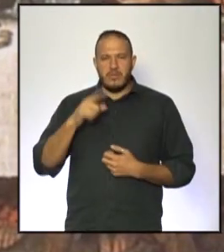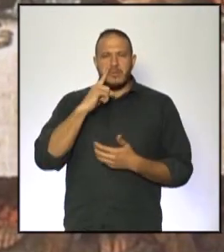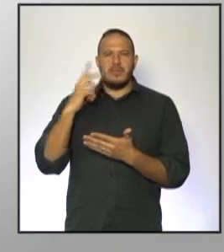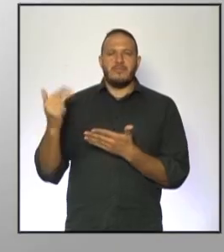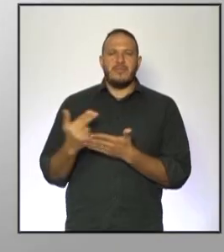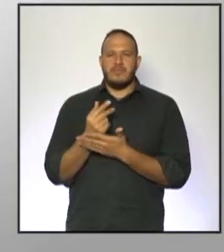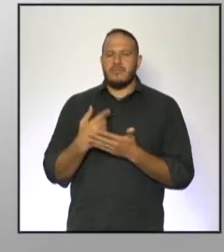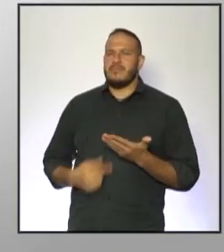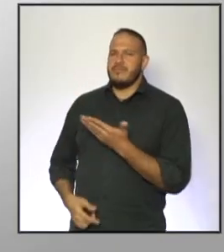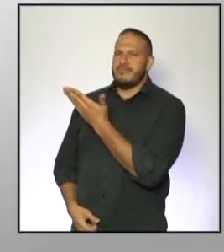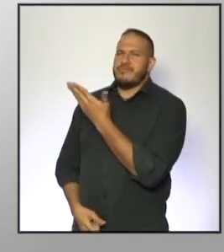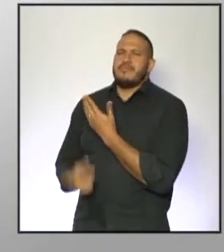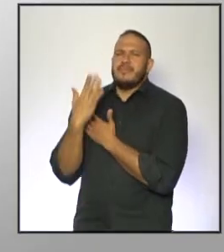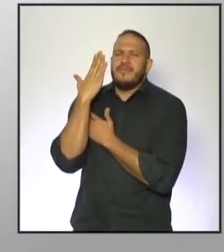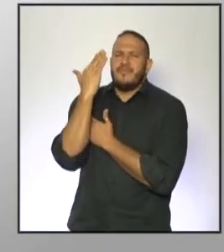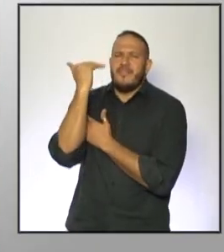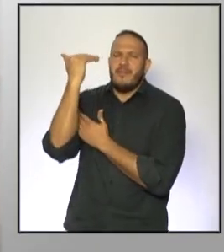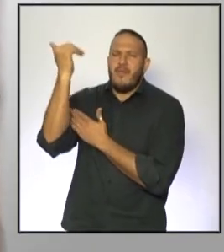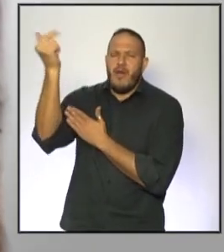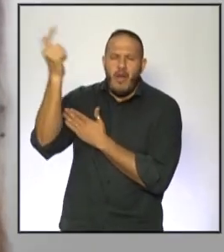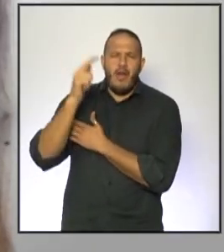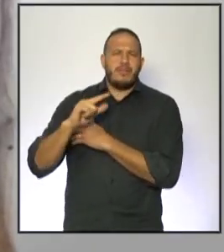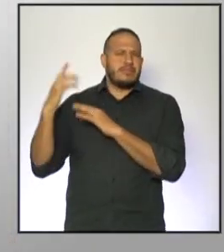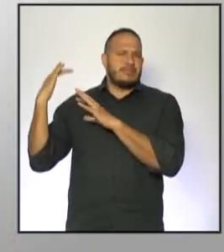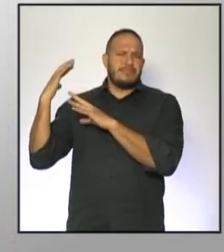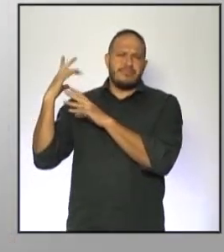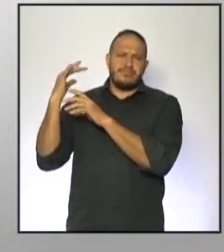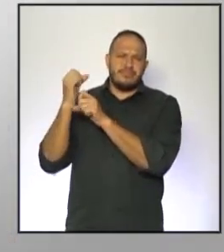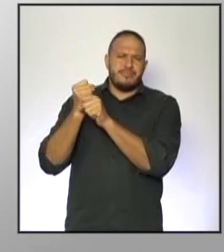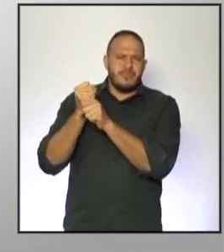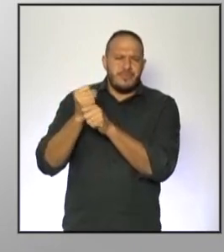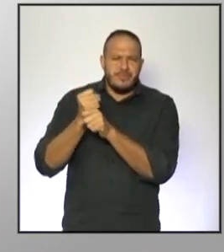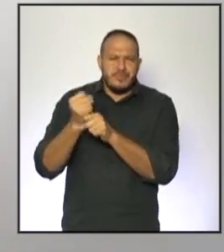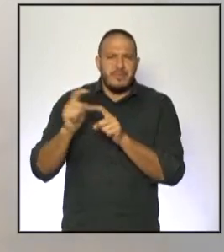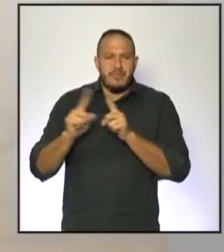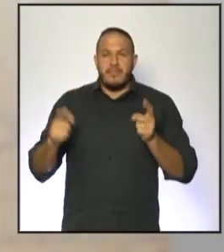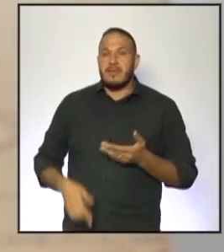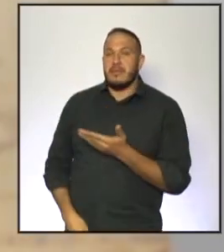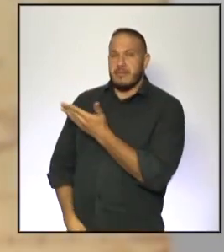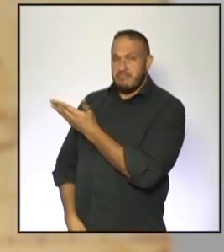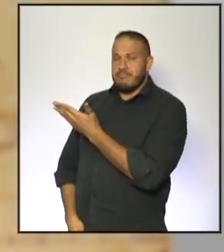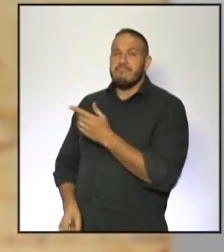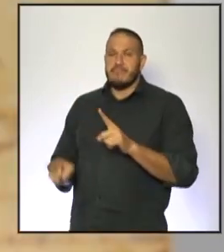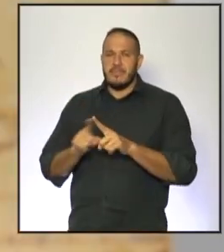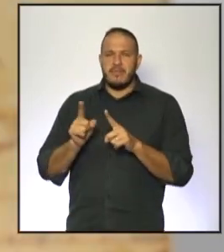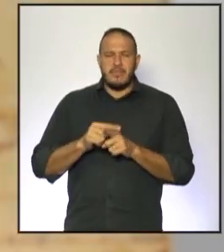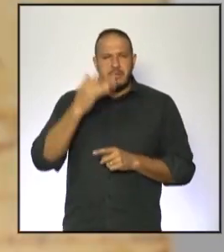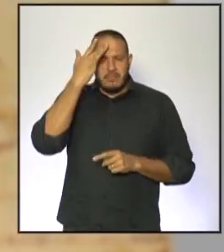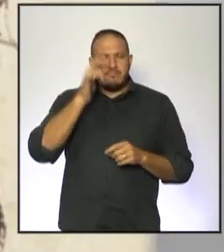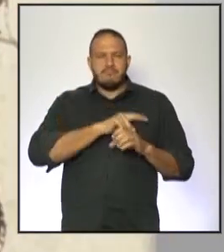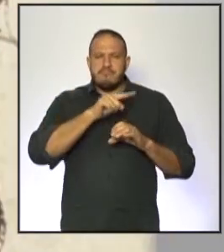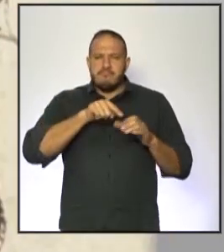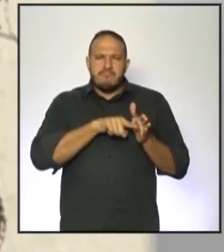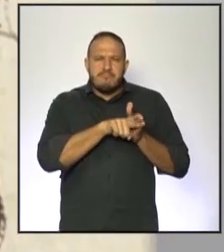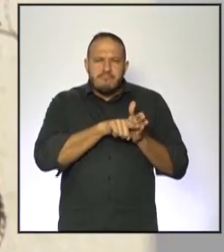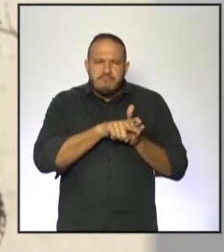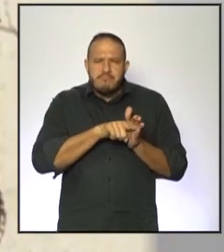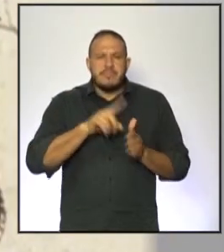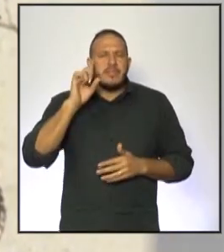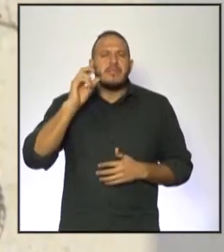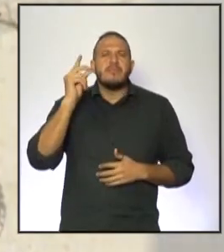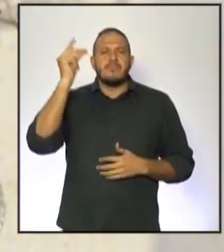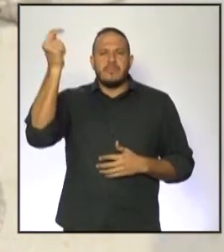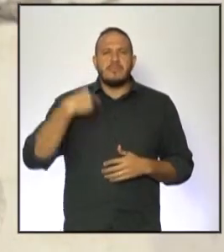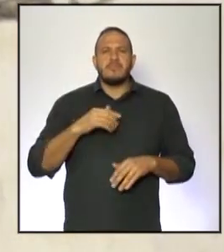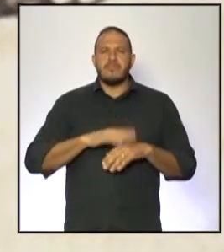mais famosas e mais reproduzidas de todos os tempos. Mas da Vinci foi também um grande cientista e inventor. Ele se